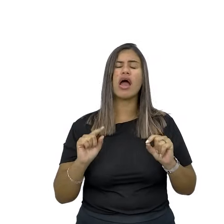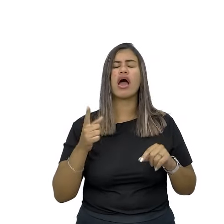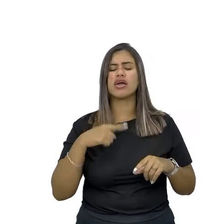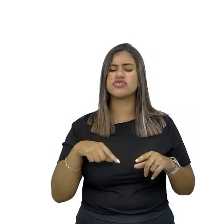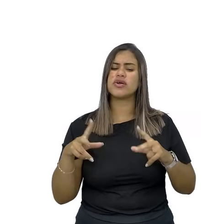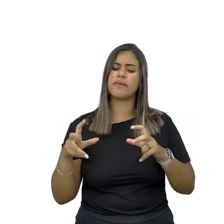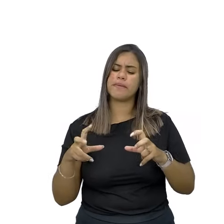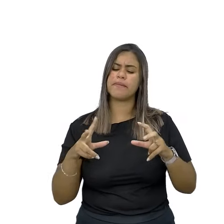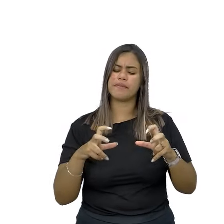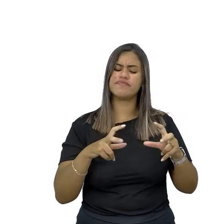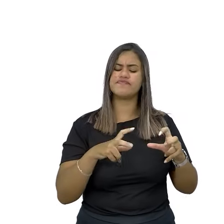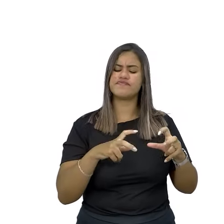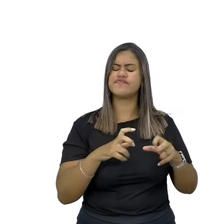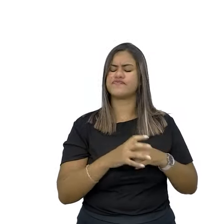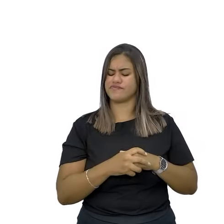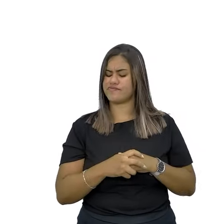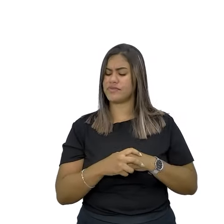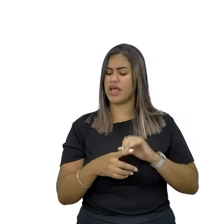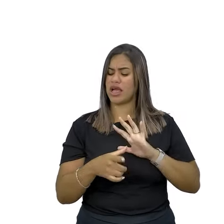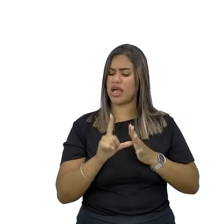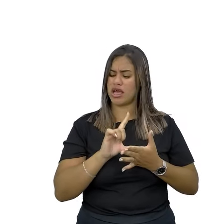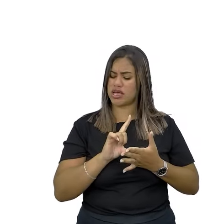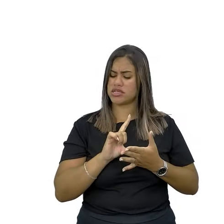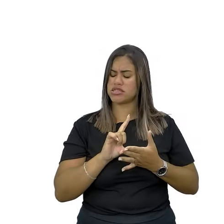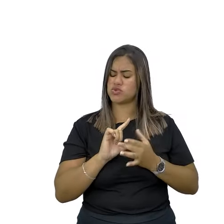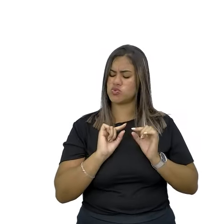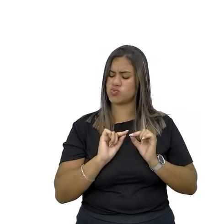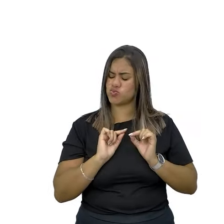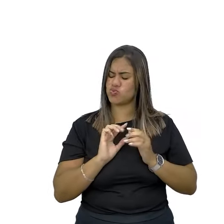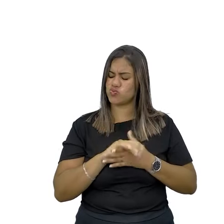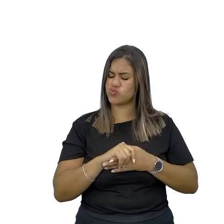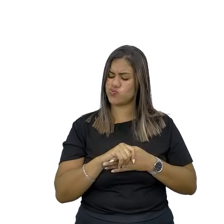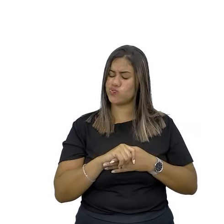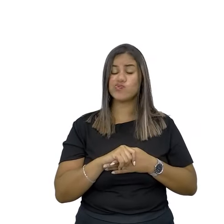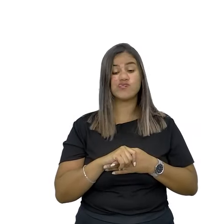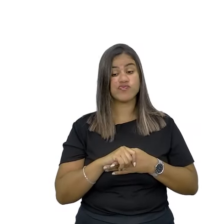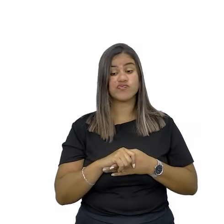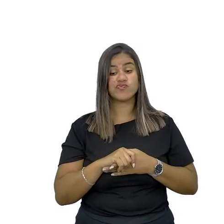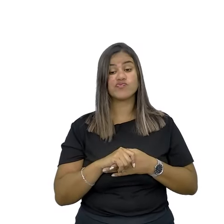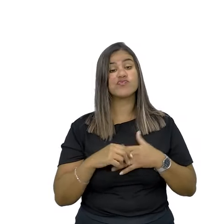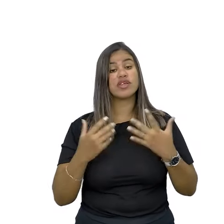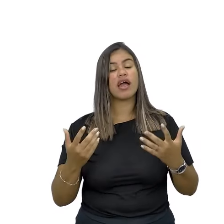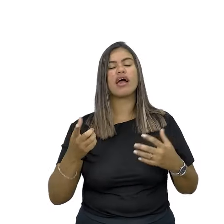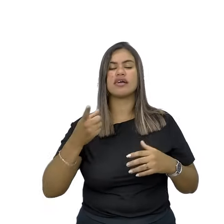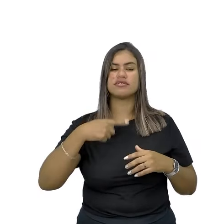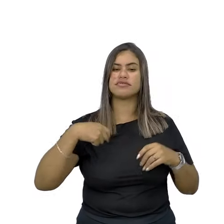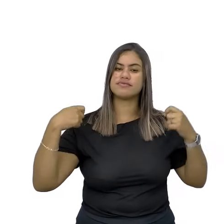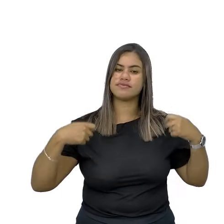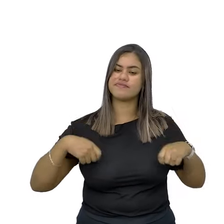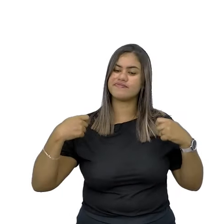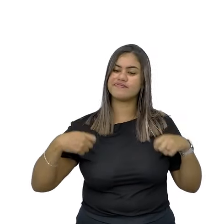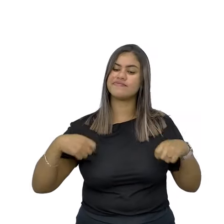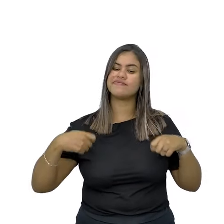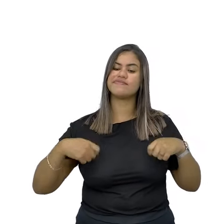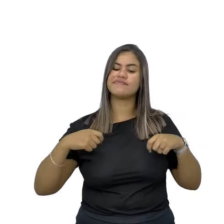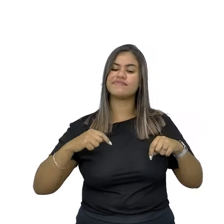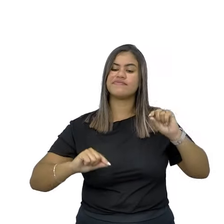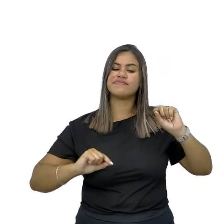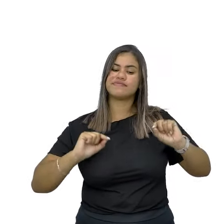perceber o que a gente precisa antes de aplicar, né? Então, a gente precisa, por exemplo,